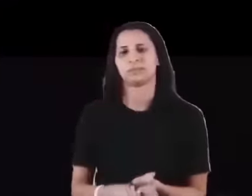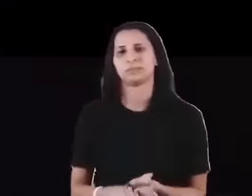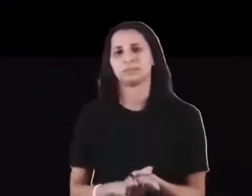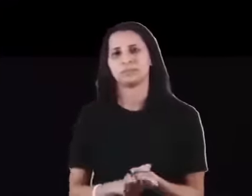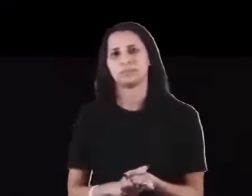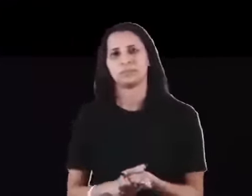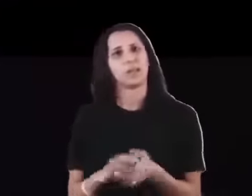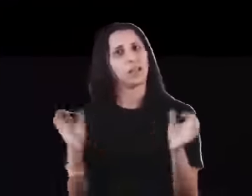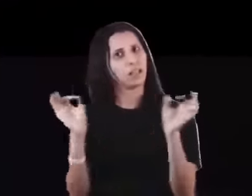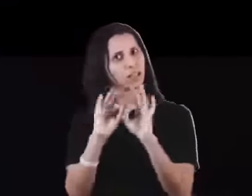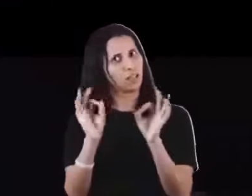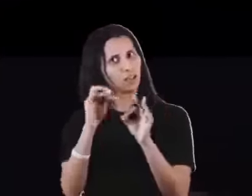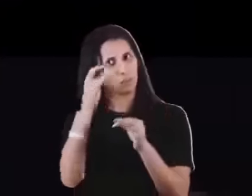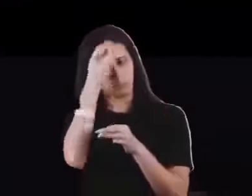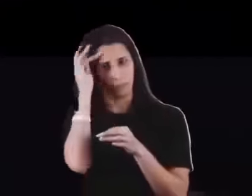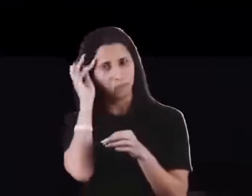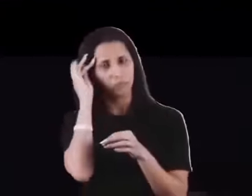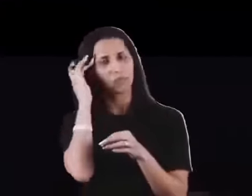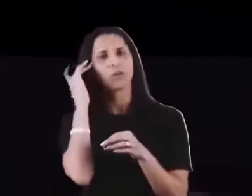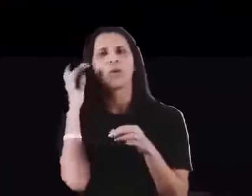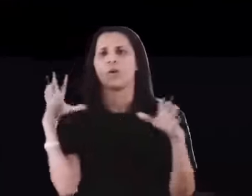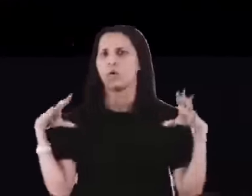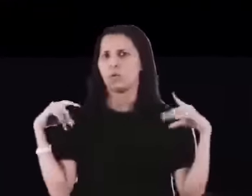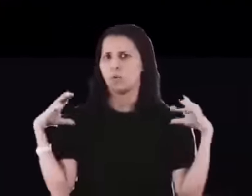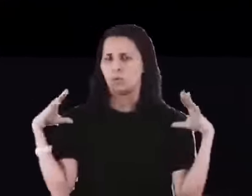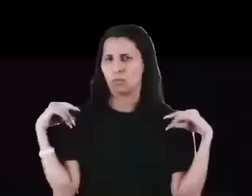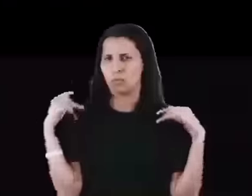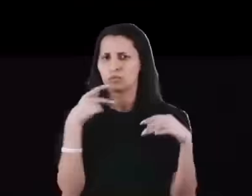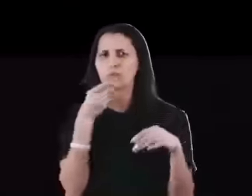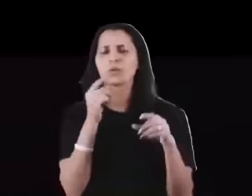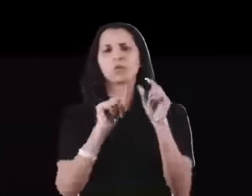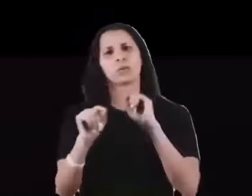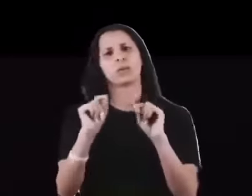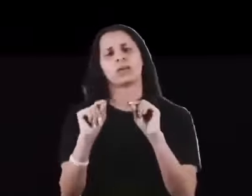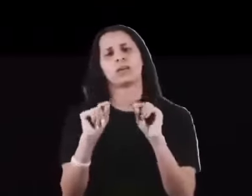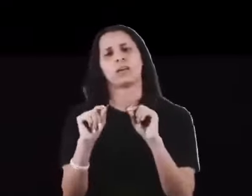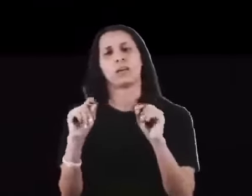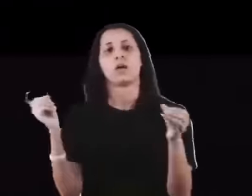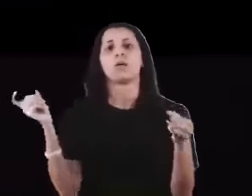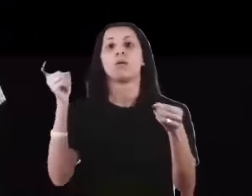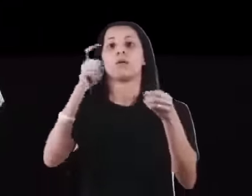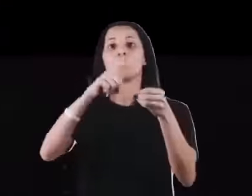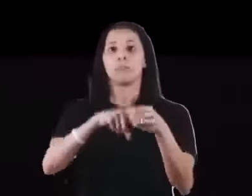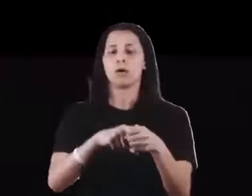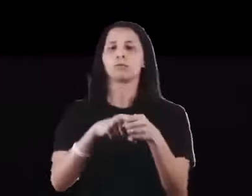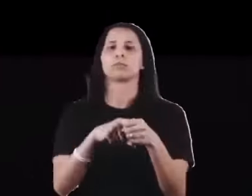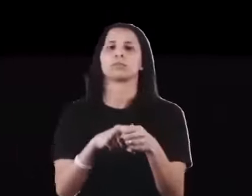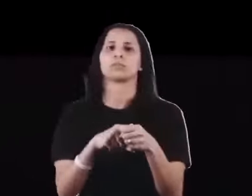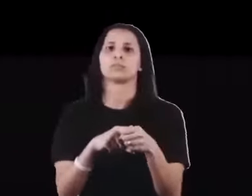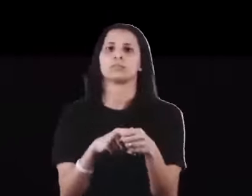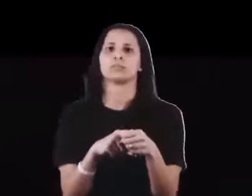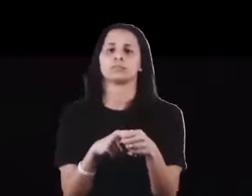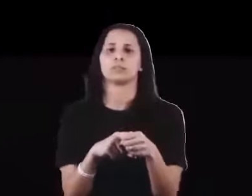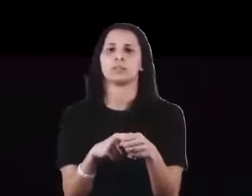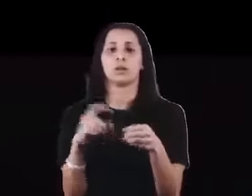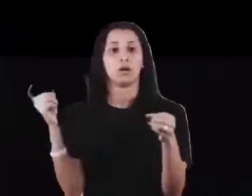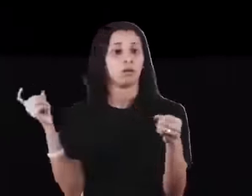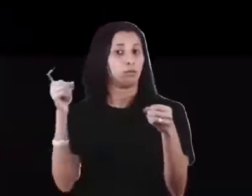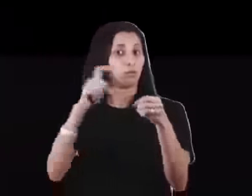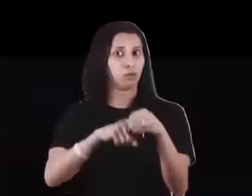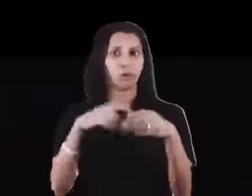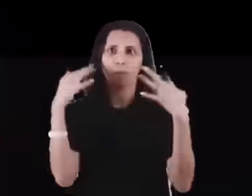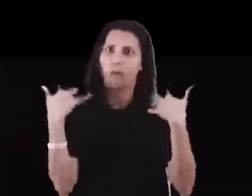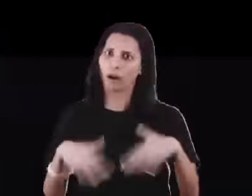e não me a gente hoje eu não mandou isso não e o que foi com a Ju disse ele disse Volte Meu